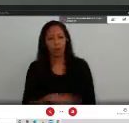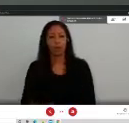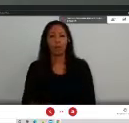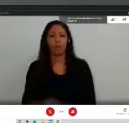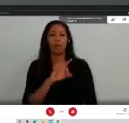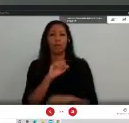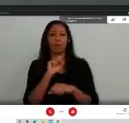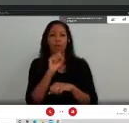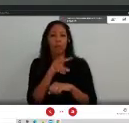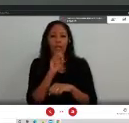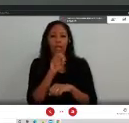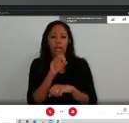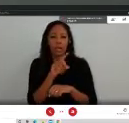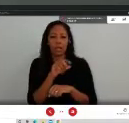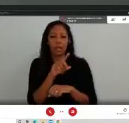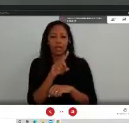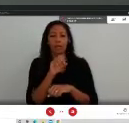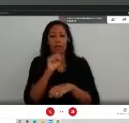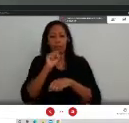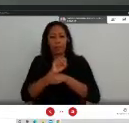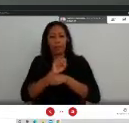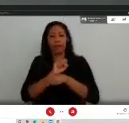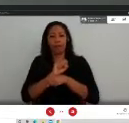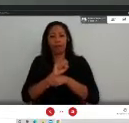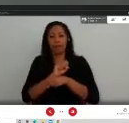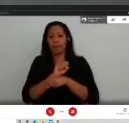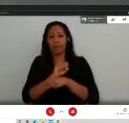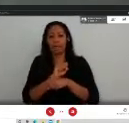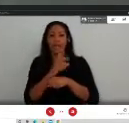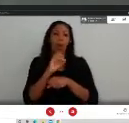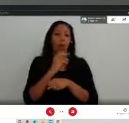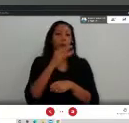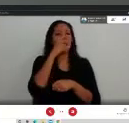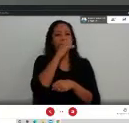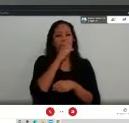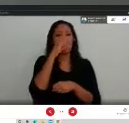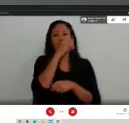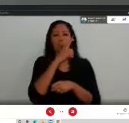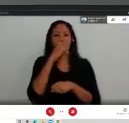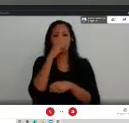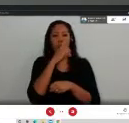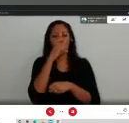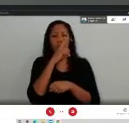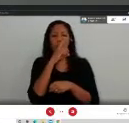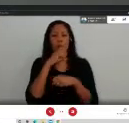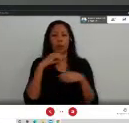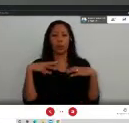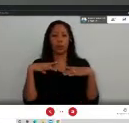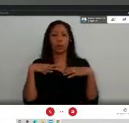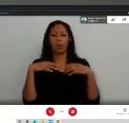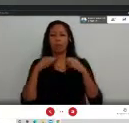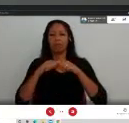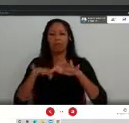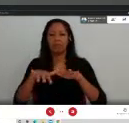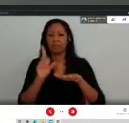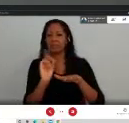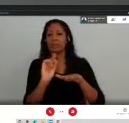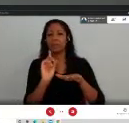tira férias. O vírus, ele não escolhe que sábado e domingo, o feriado, ele deixe de contaminar as pessoas. Então, é de